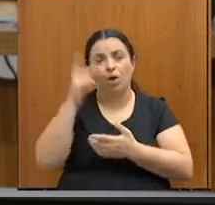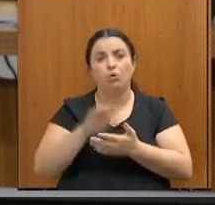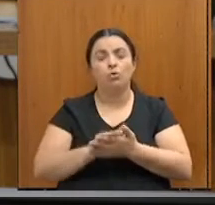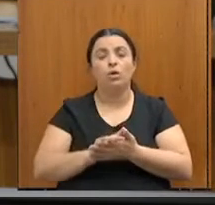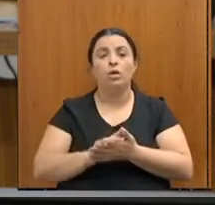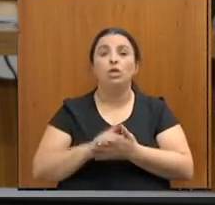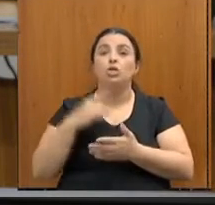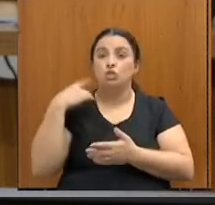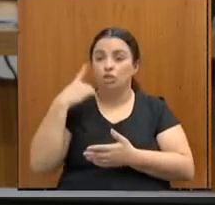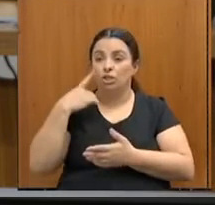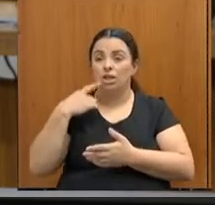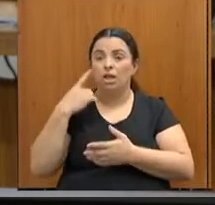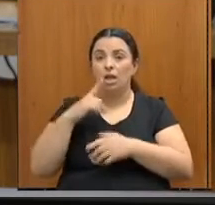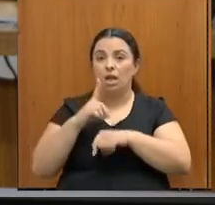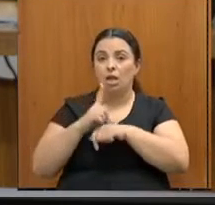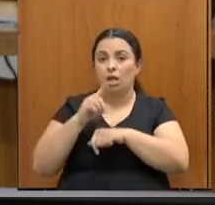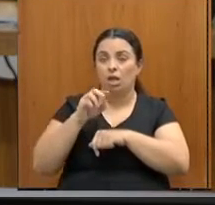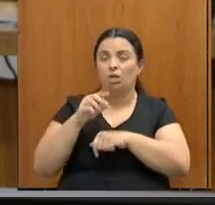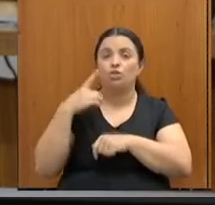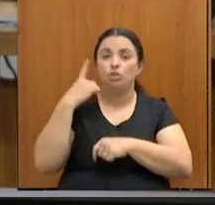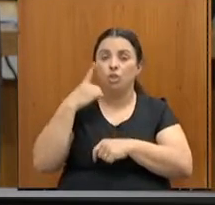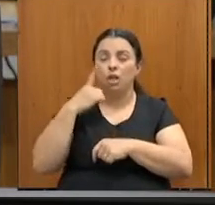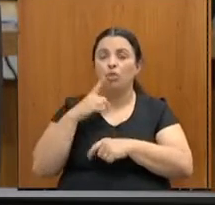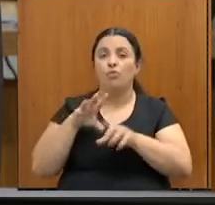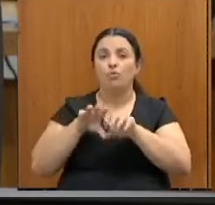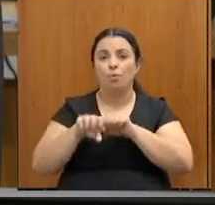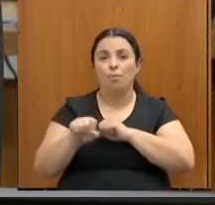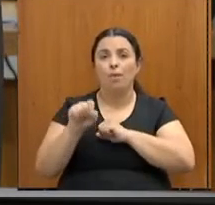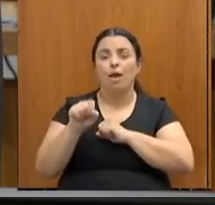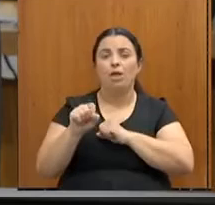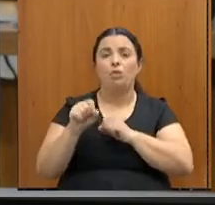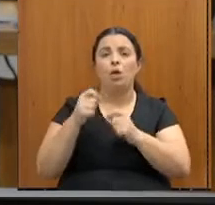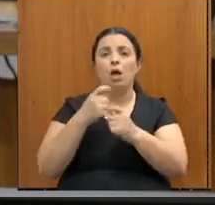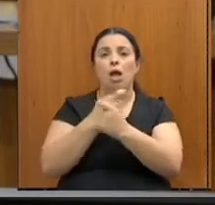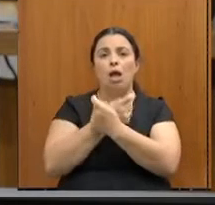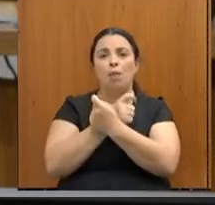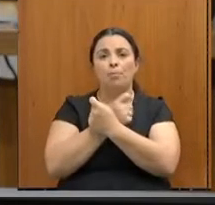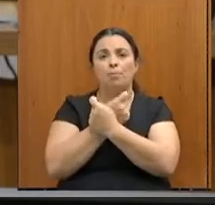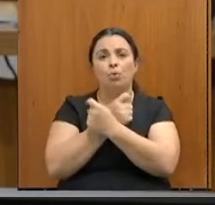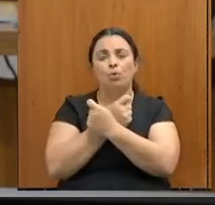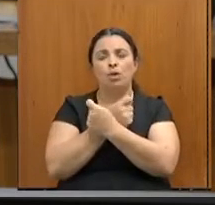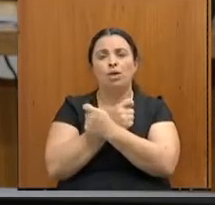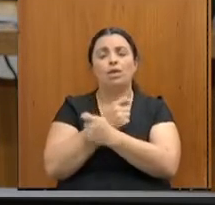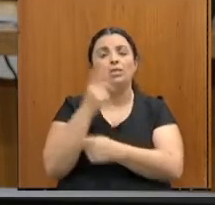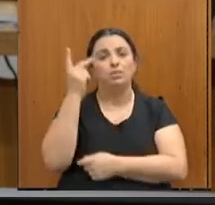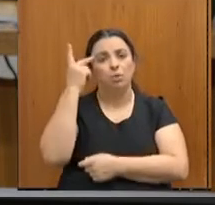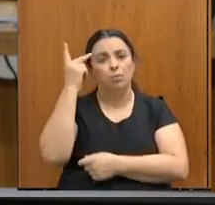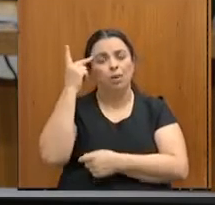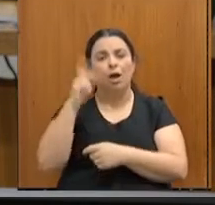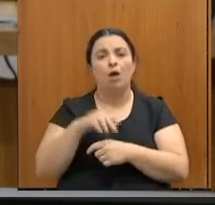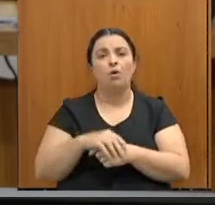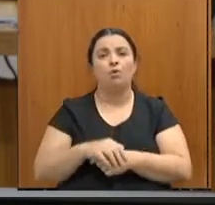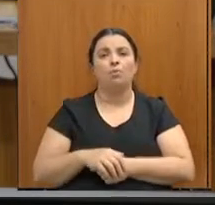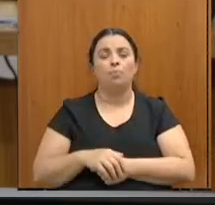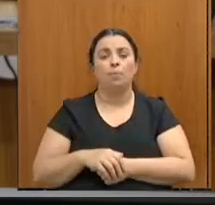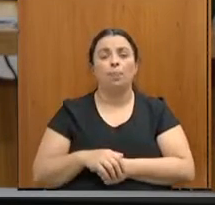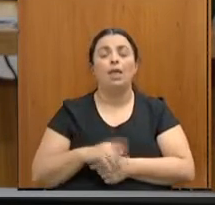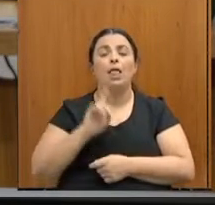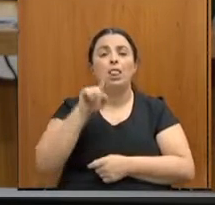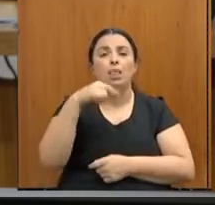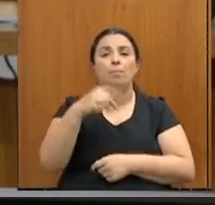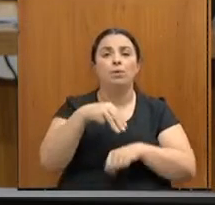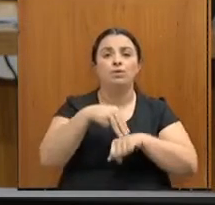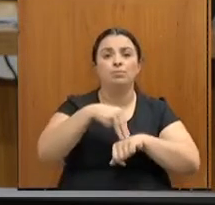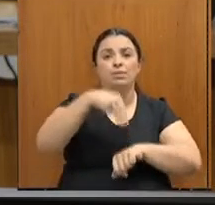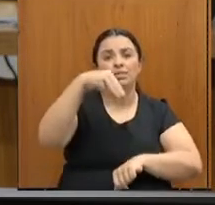Católica de São Paulo depois eu fiz mestrado e doutorado mestrado na Universidade de Campinas no